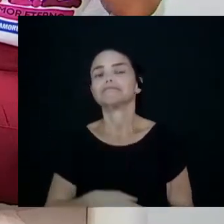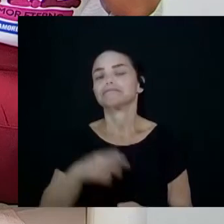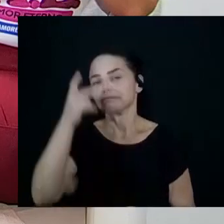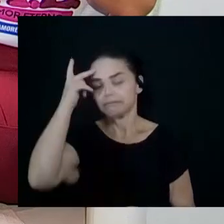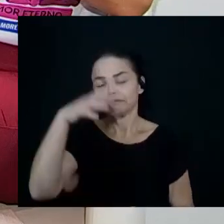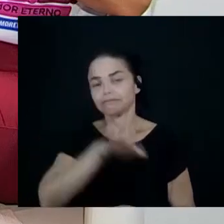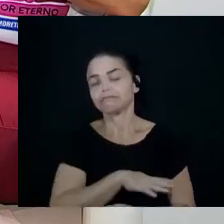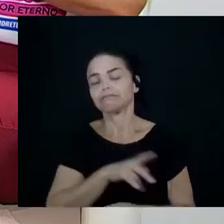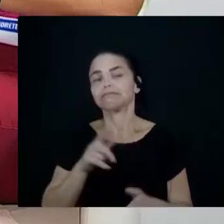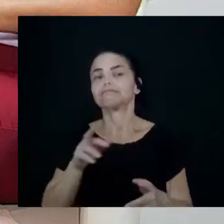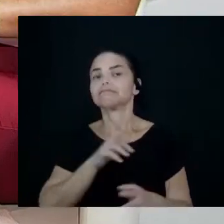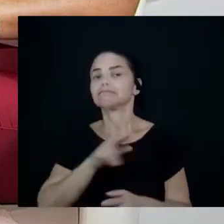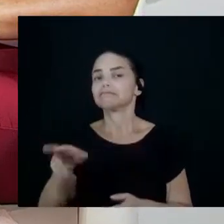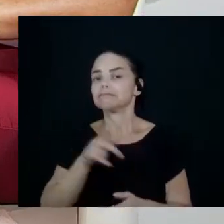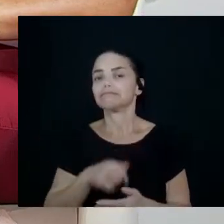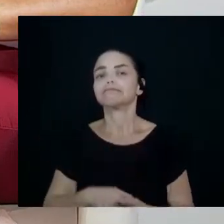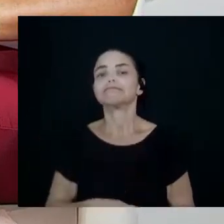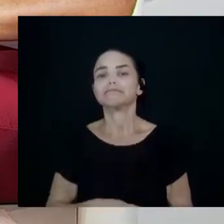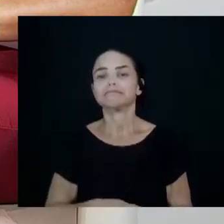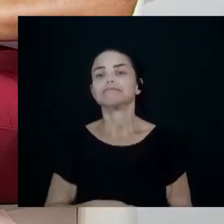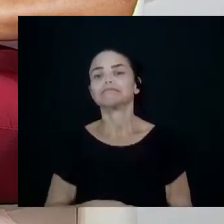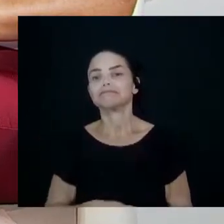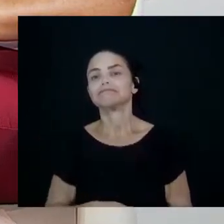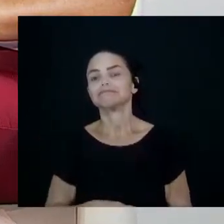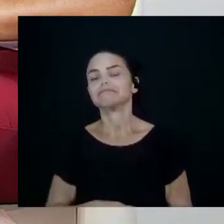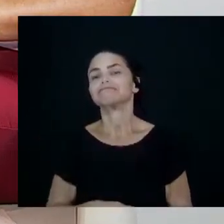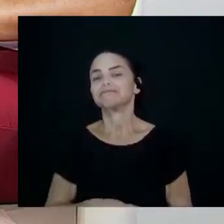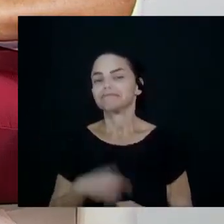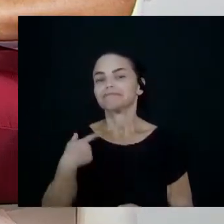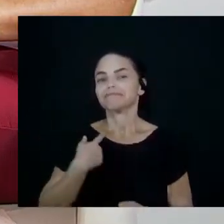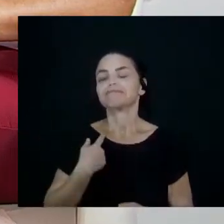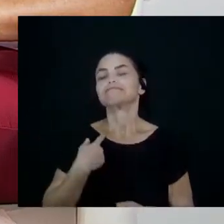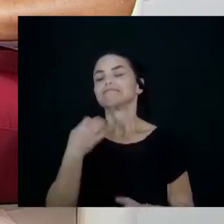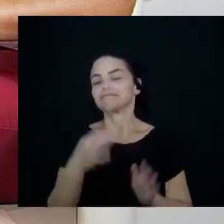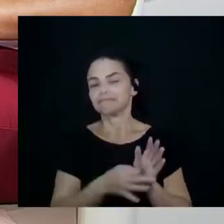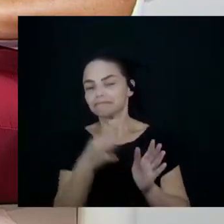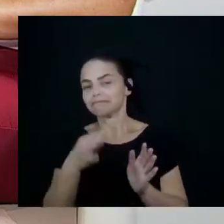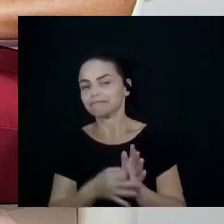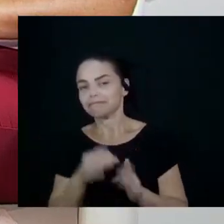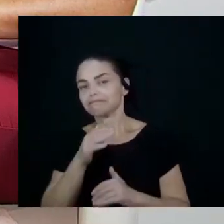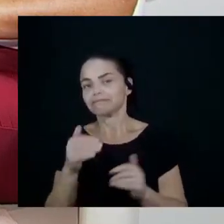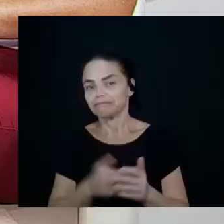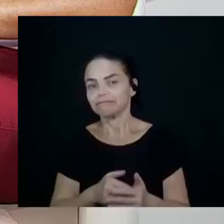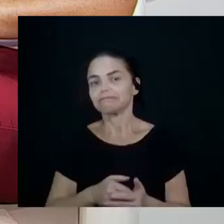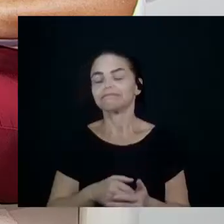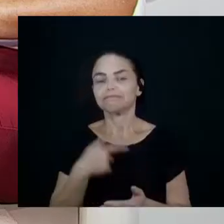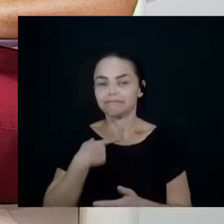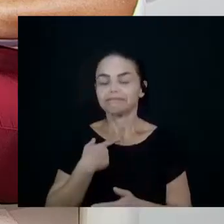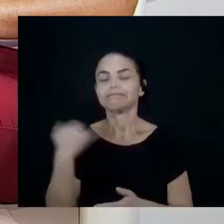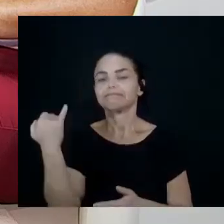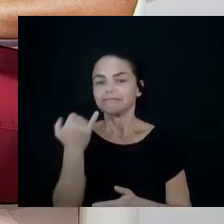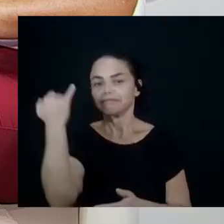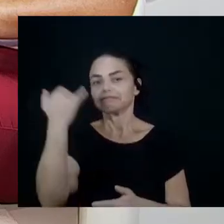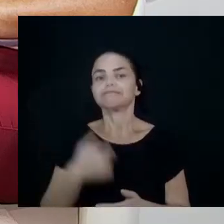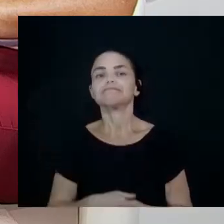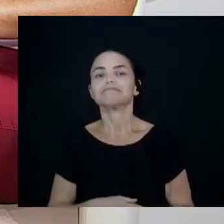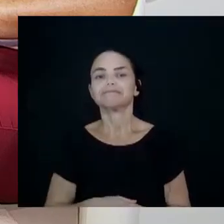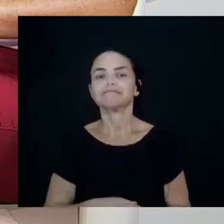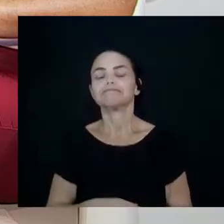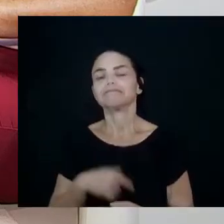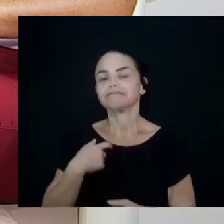ideias diferentes, né? Mas E todas são respeitando a bem-vindas. opinião de todas. É. Agora, uma questão muito importante. Você falou que nos